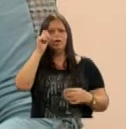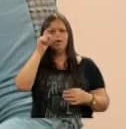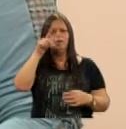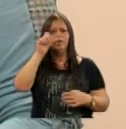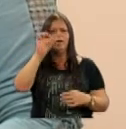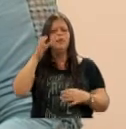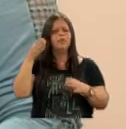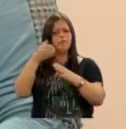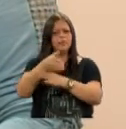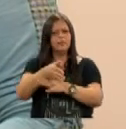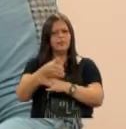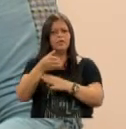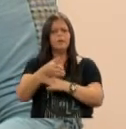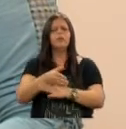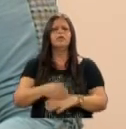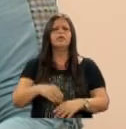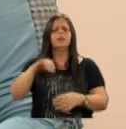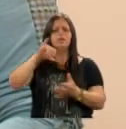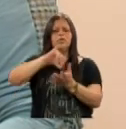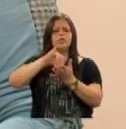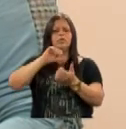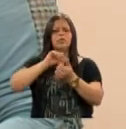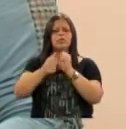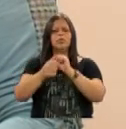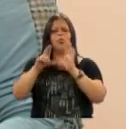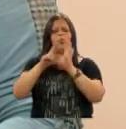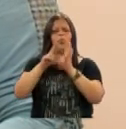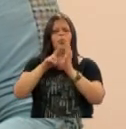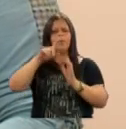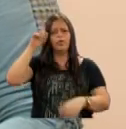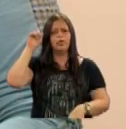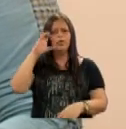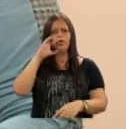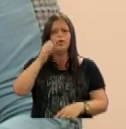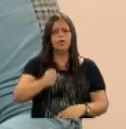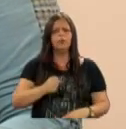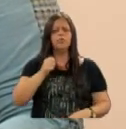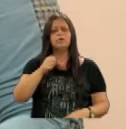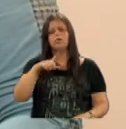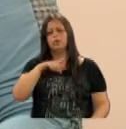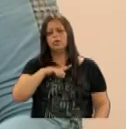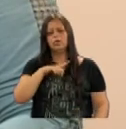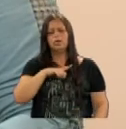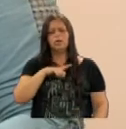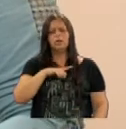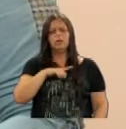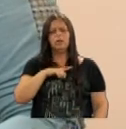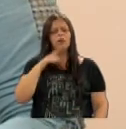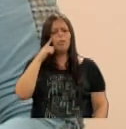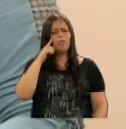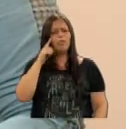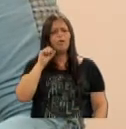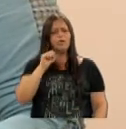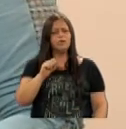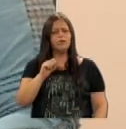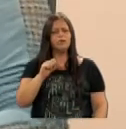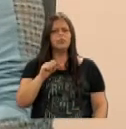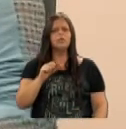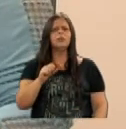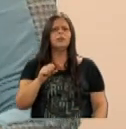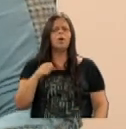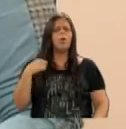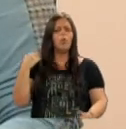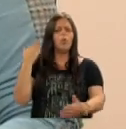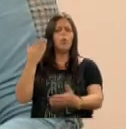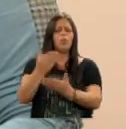fizeram presente no centro esportivo da ulbra em canoas a nós temos ea gente pode verificar isso né ao longo